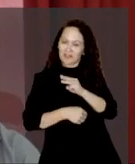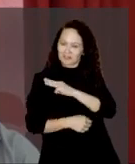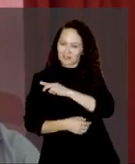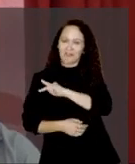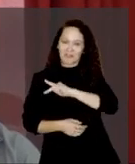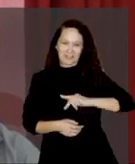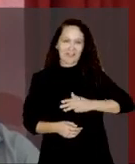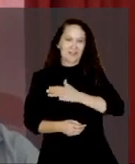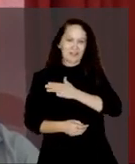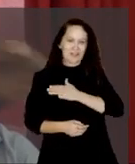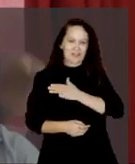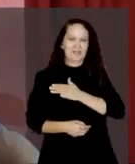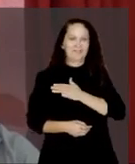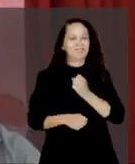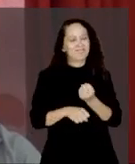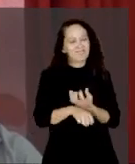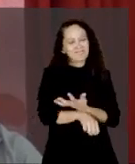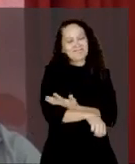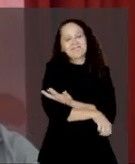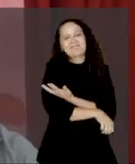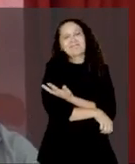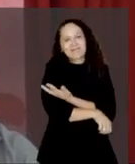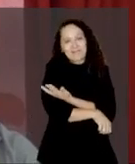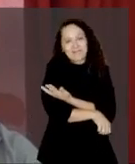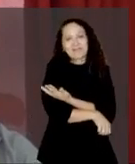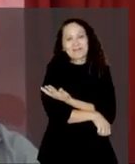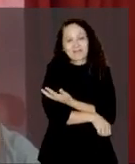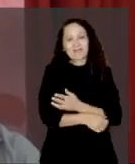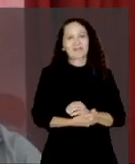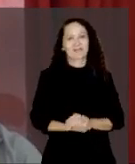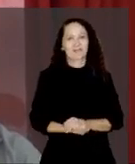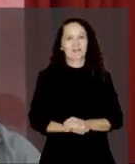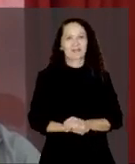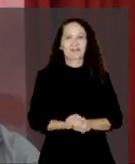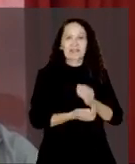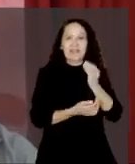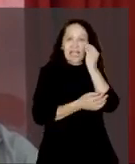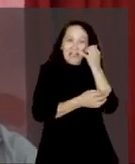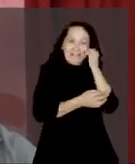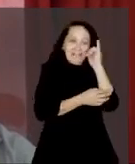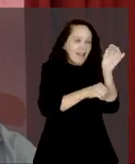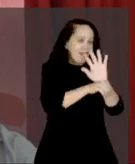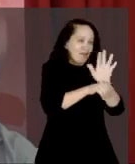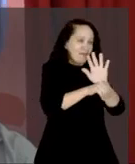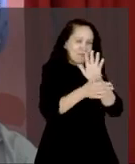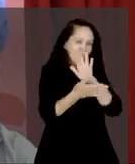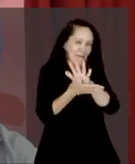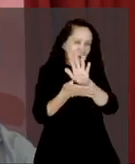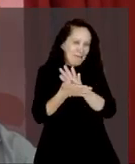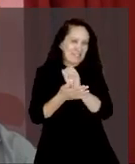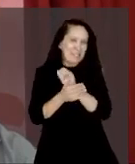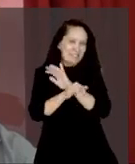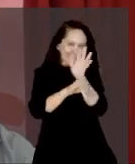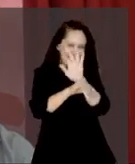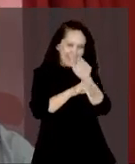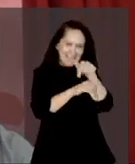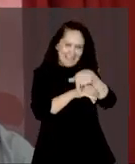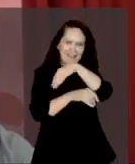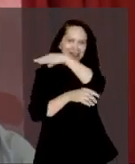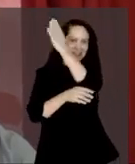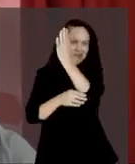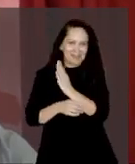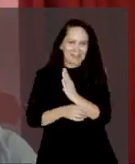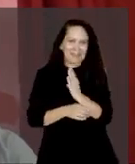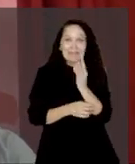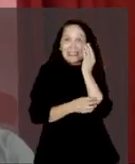E ele, faz um mês, está nas salas do cinema do Brasil. E eu penso cá comigo, porque era esse o momento, não podia